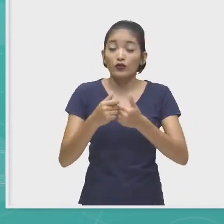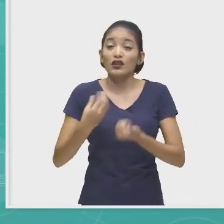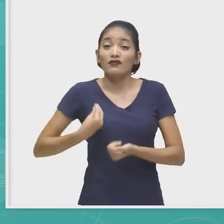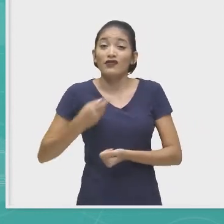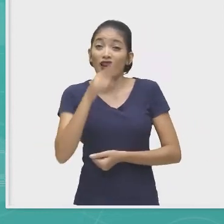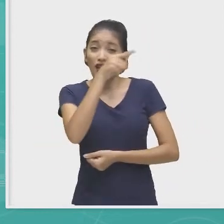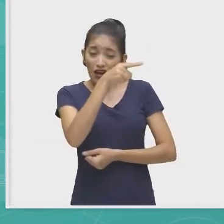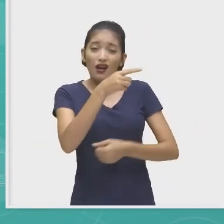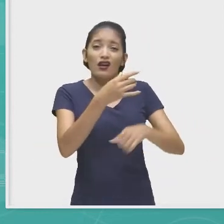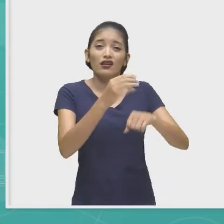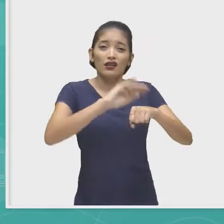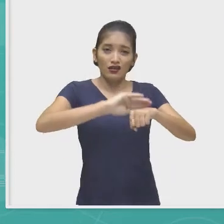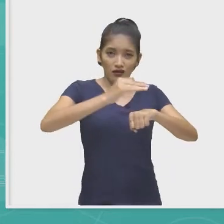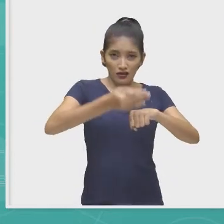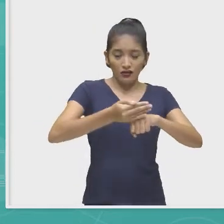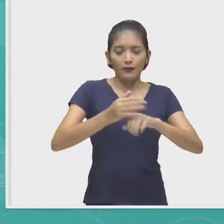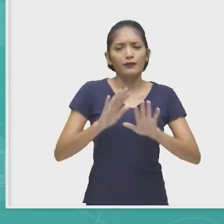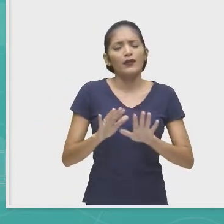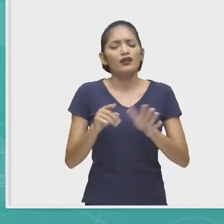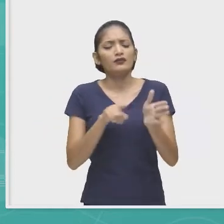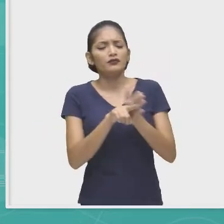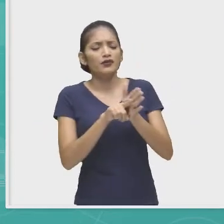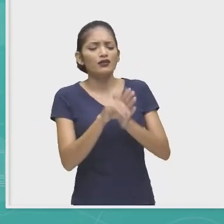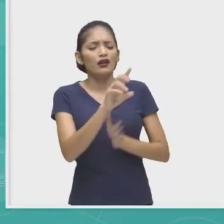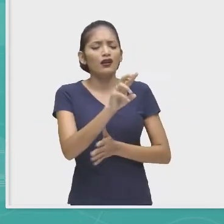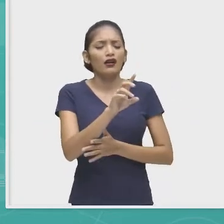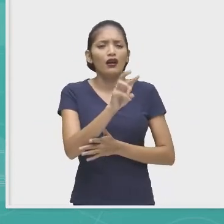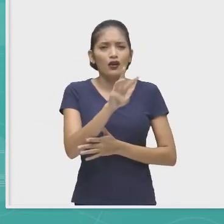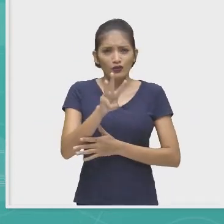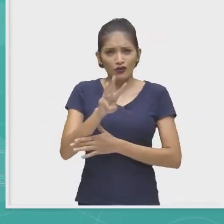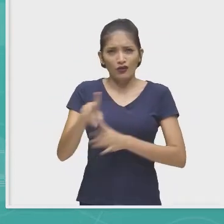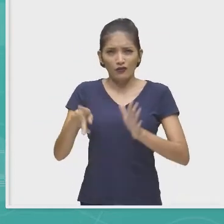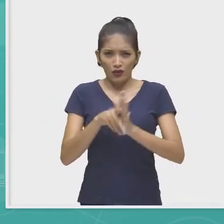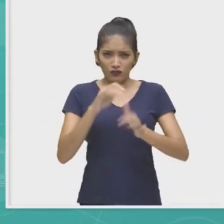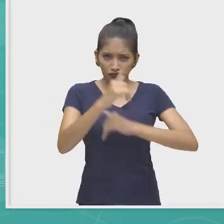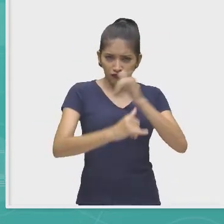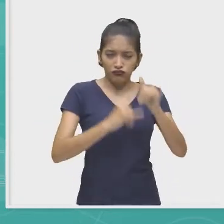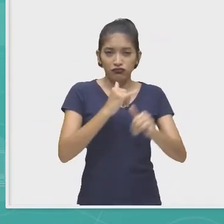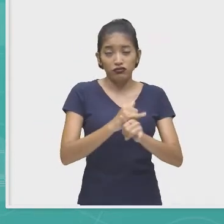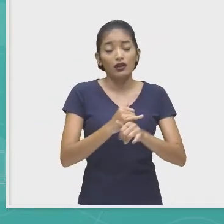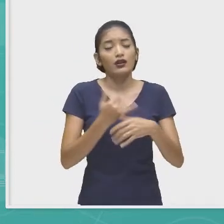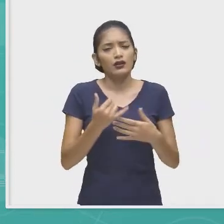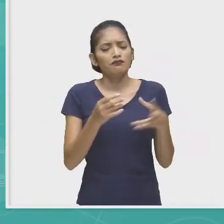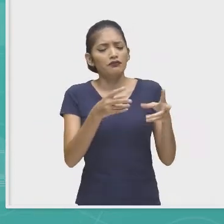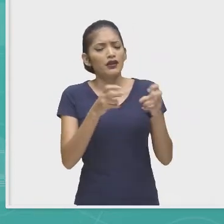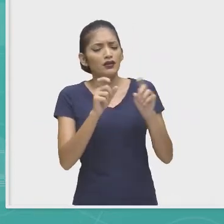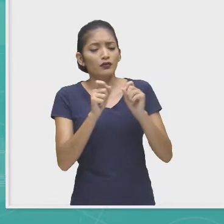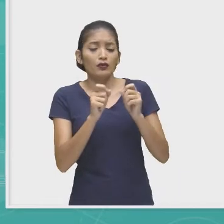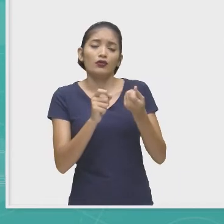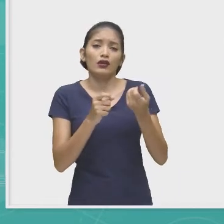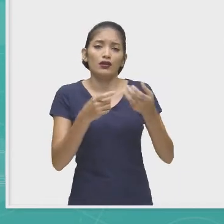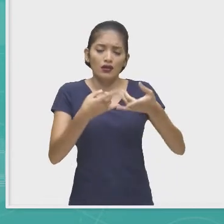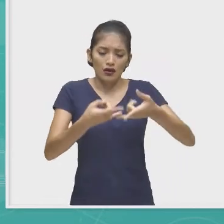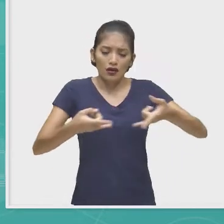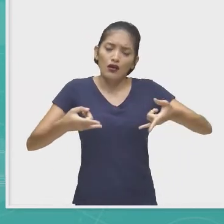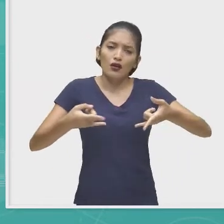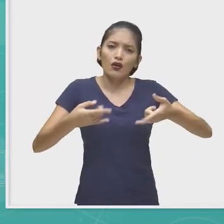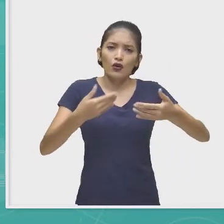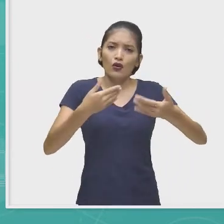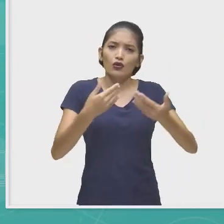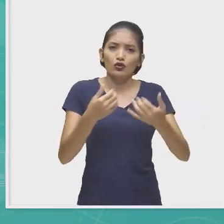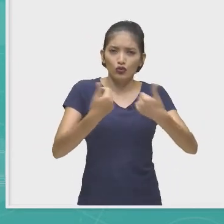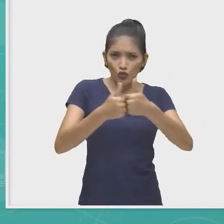Taquatiara. Ao pesquisar um site de vendas na internet, verificou que uma passagem estava em